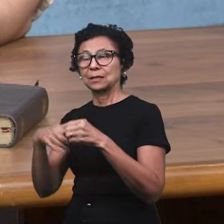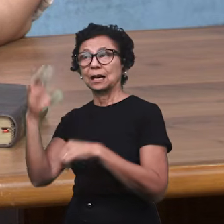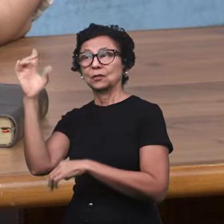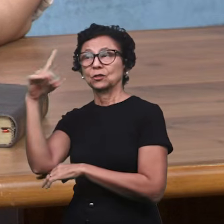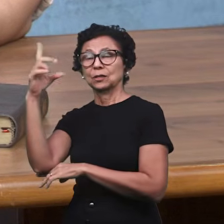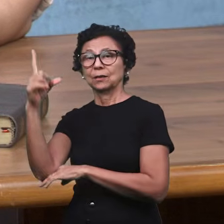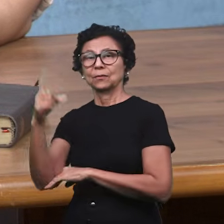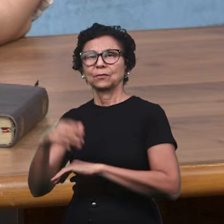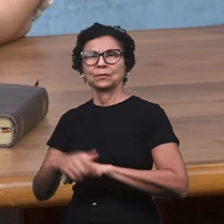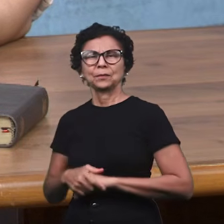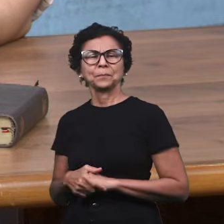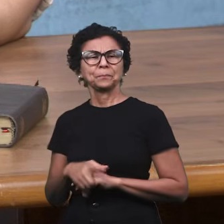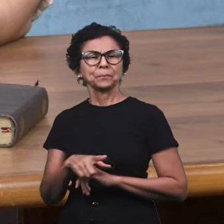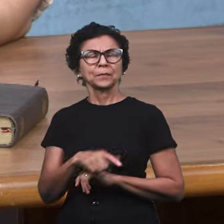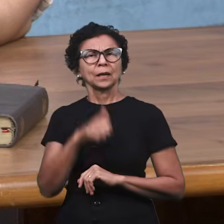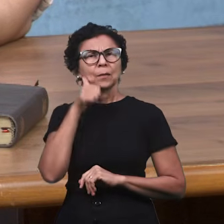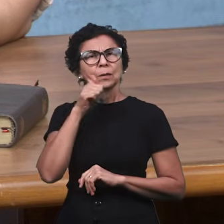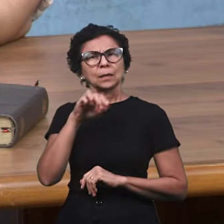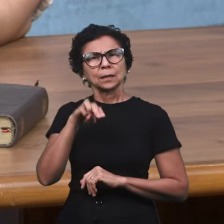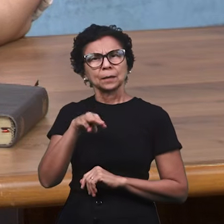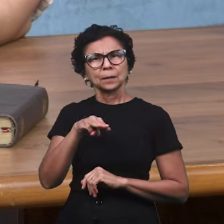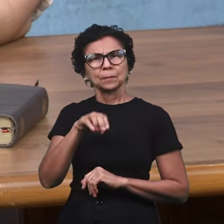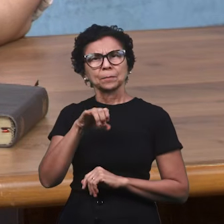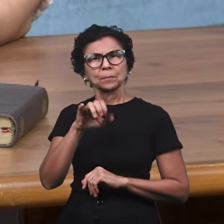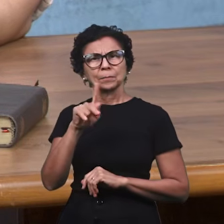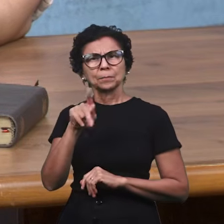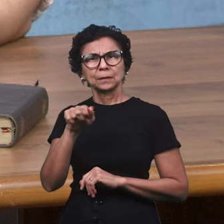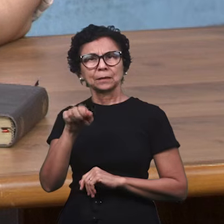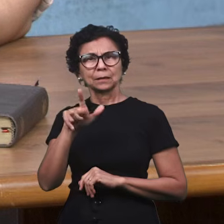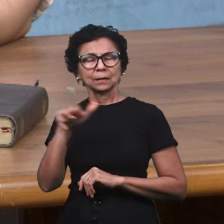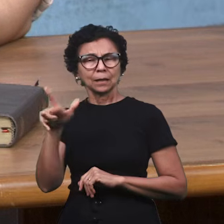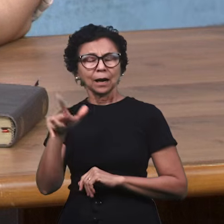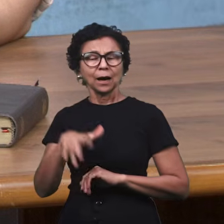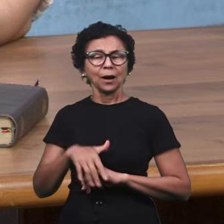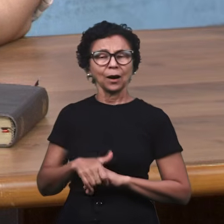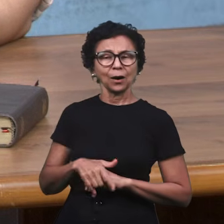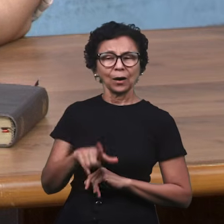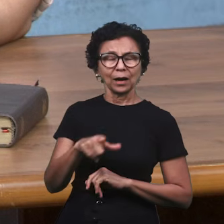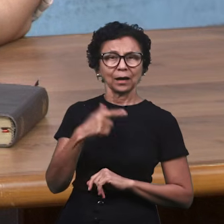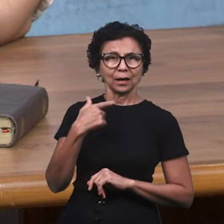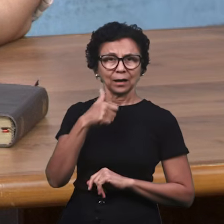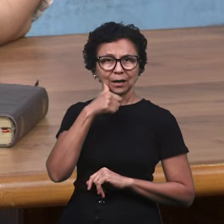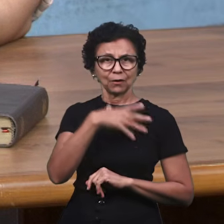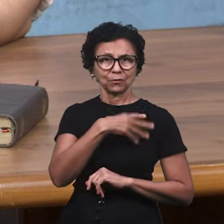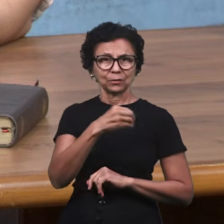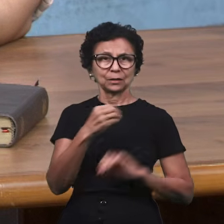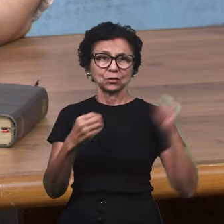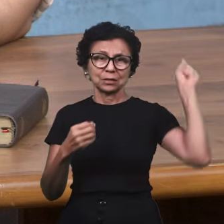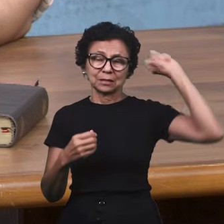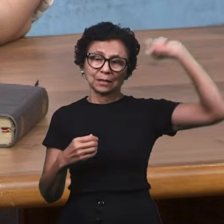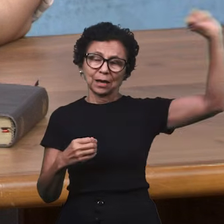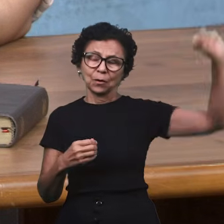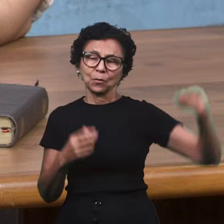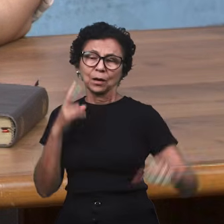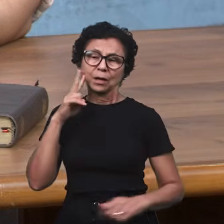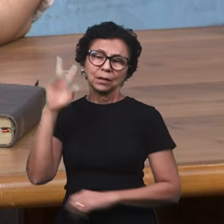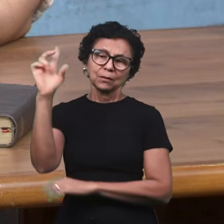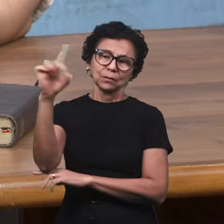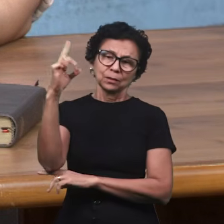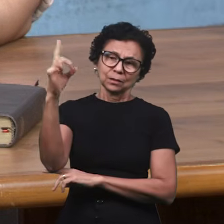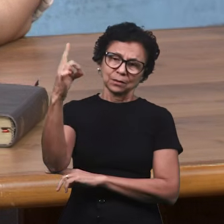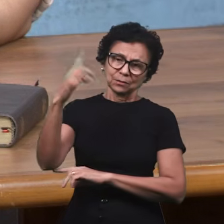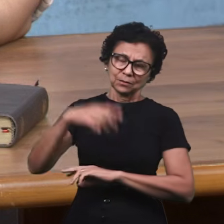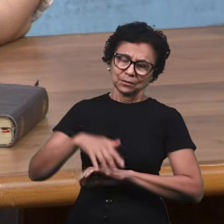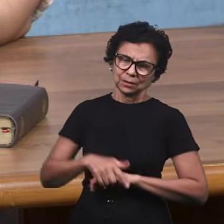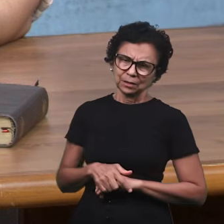Saul, olhou de uma janela e, vendo a Davi dançar e tocar, o desprezou no seu